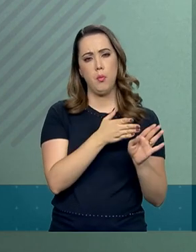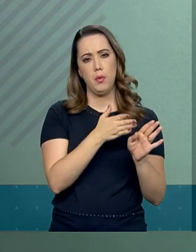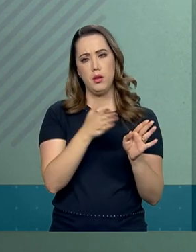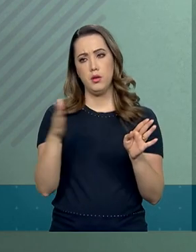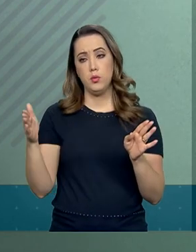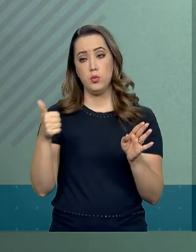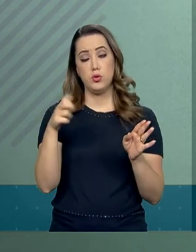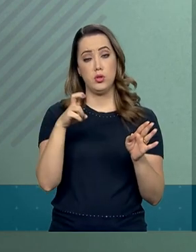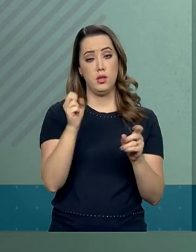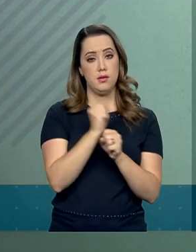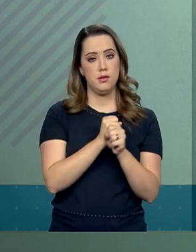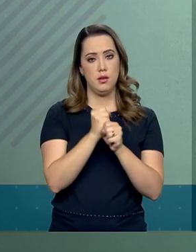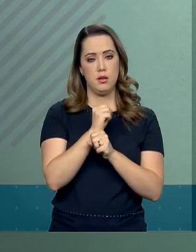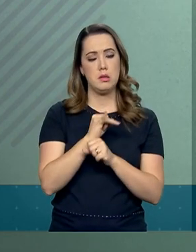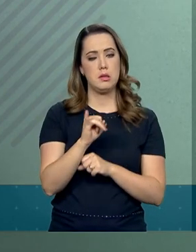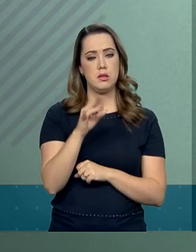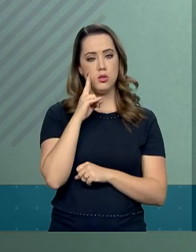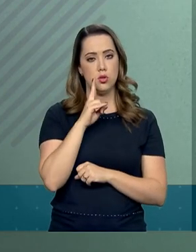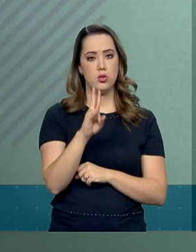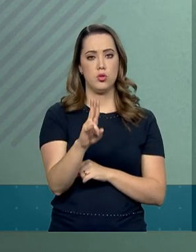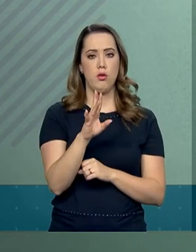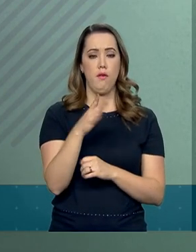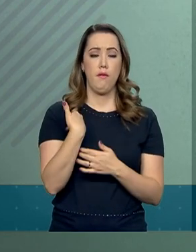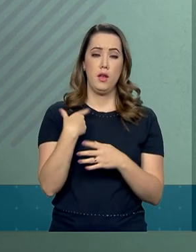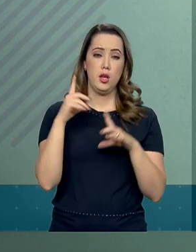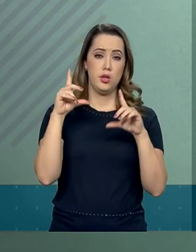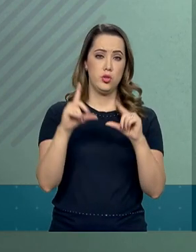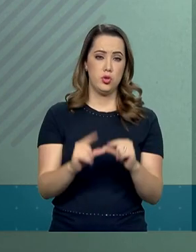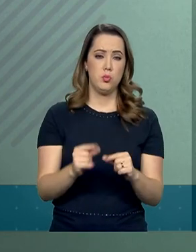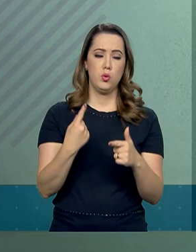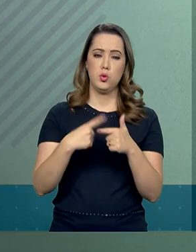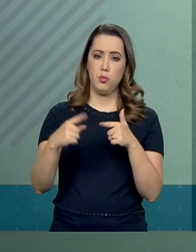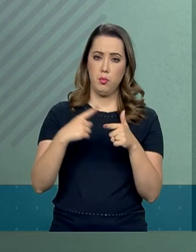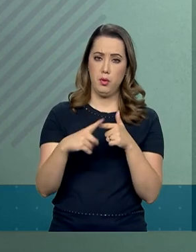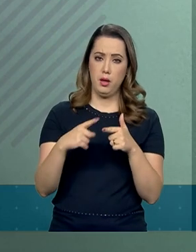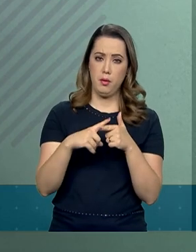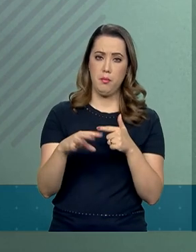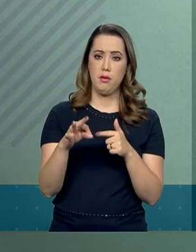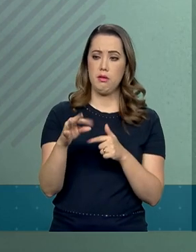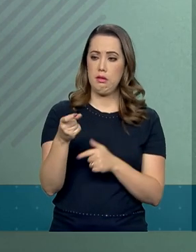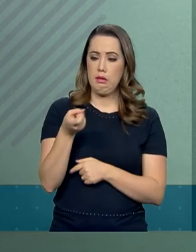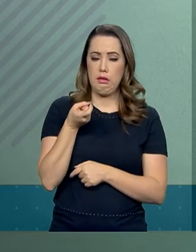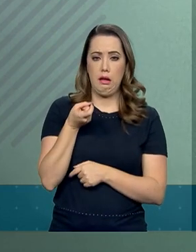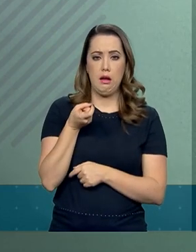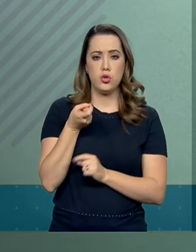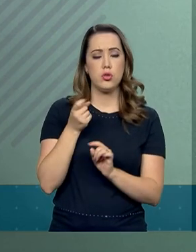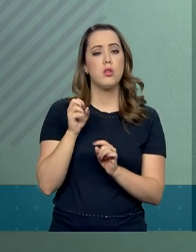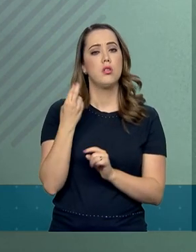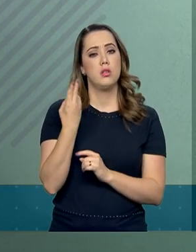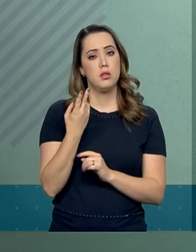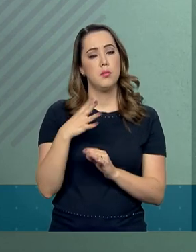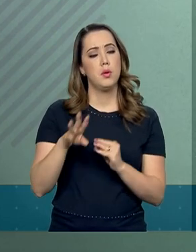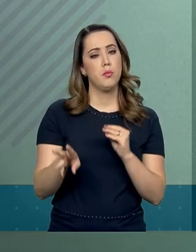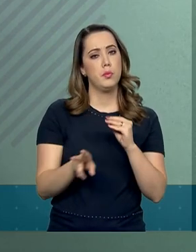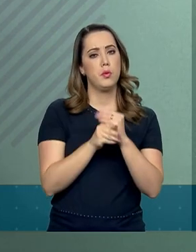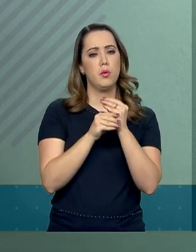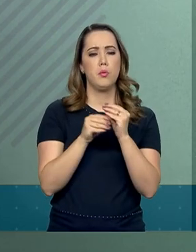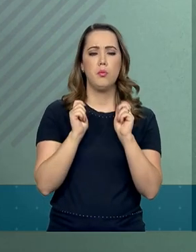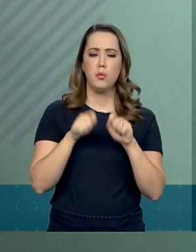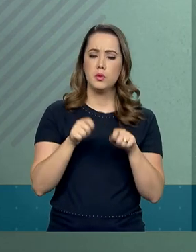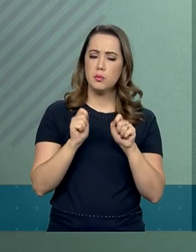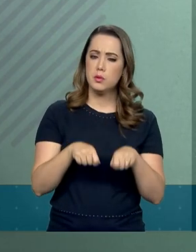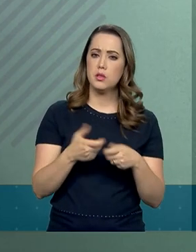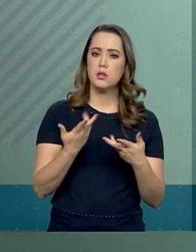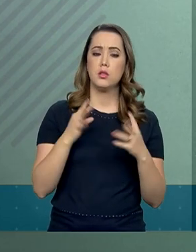se consideradas a redução das barreiras não tarifárias e o incremento esperado na produtividade